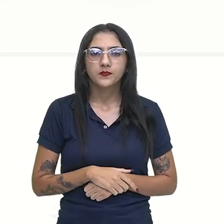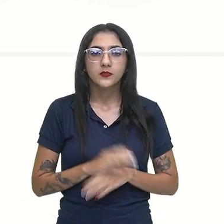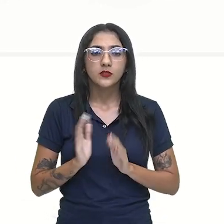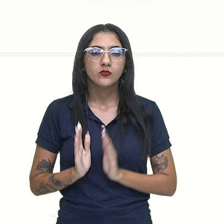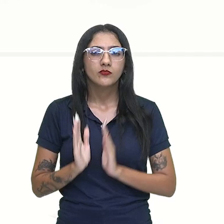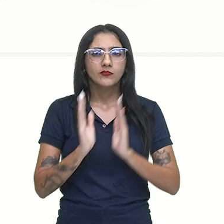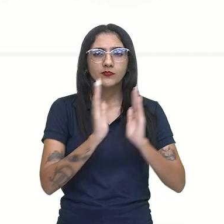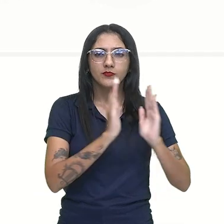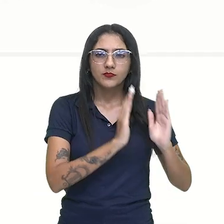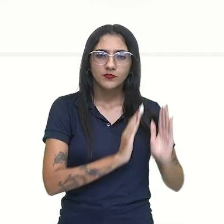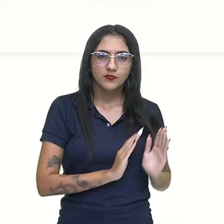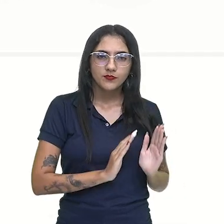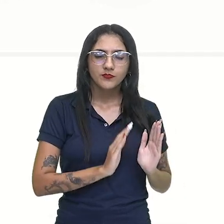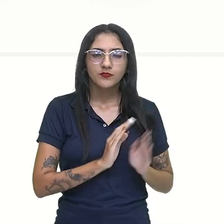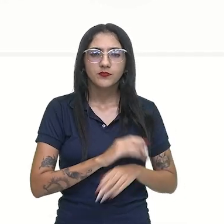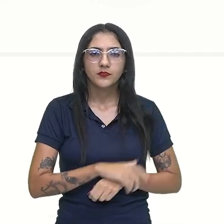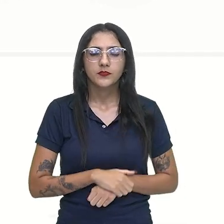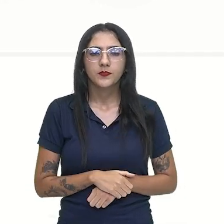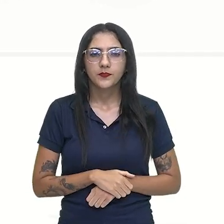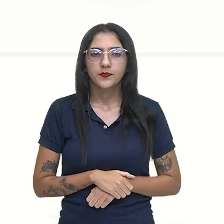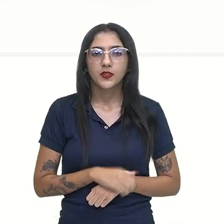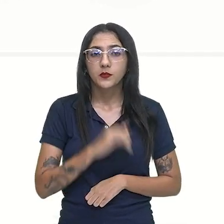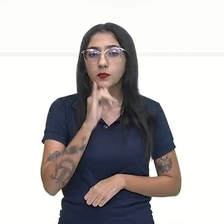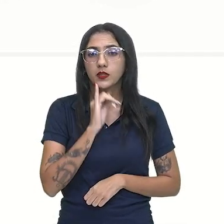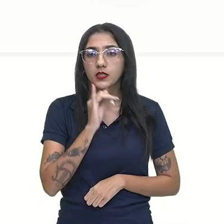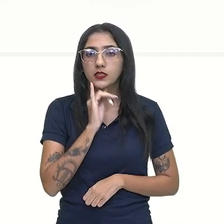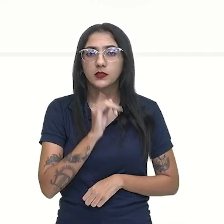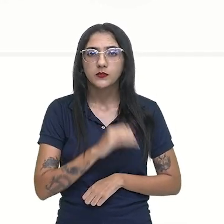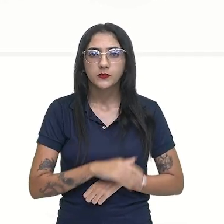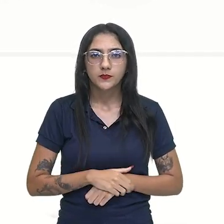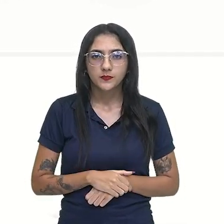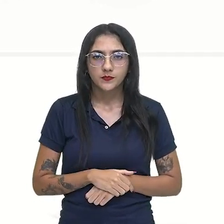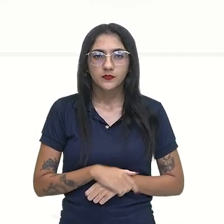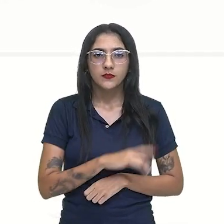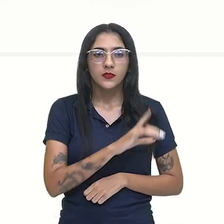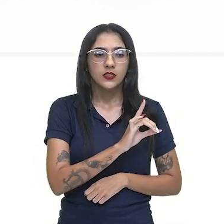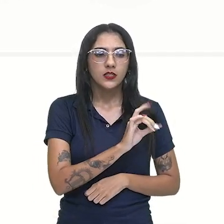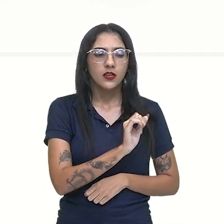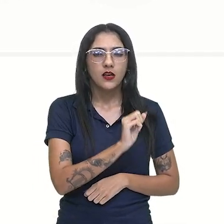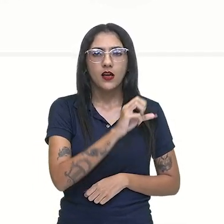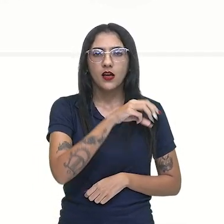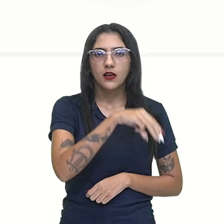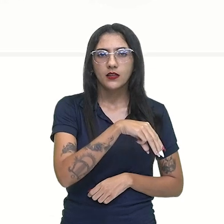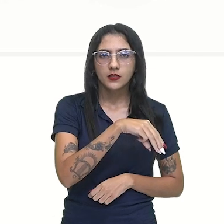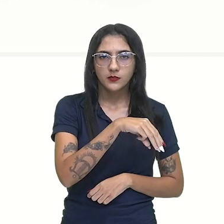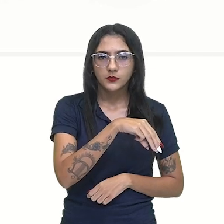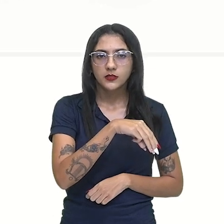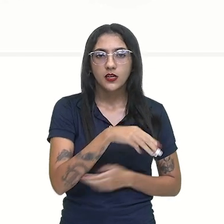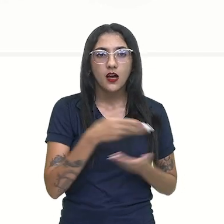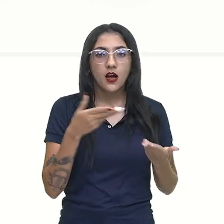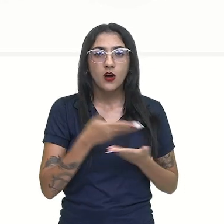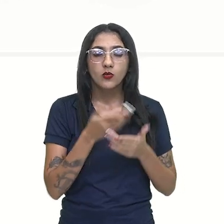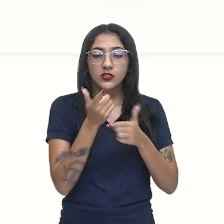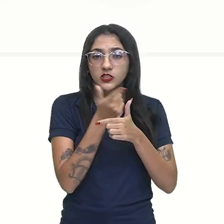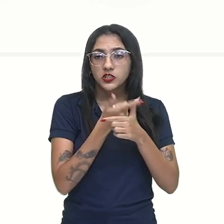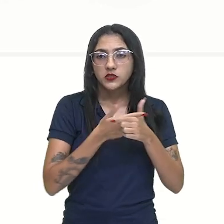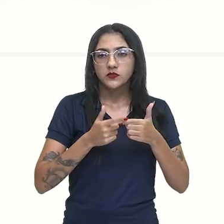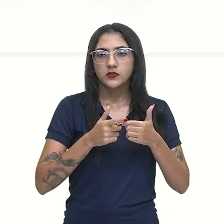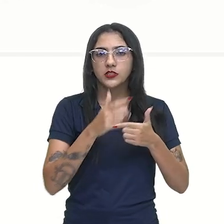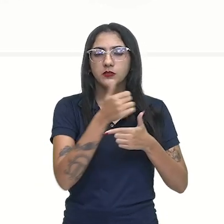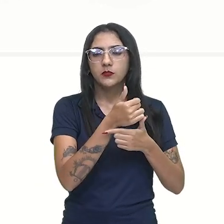outro sentido, tá? Indo para o decâmetro, mesma coisa, só que agora uma divisão por